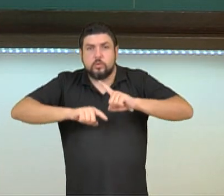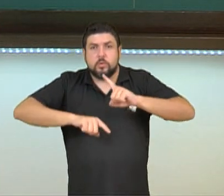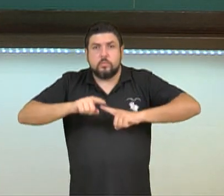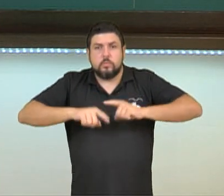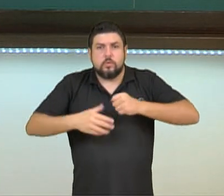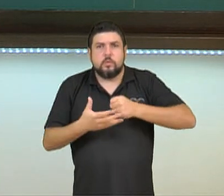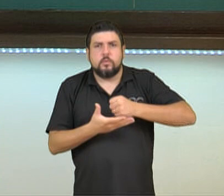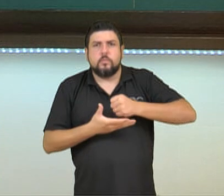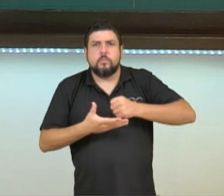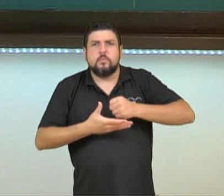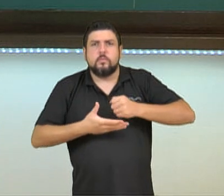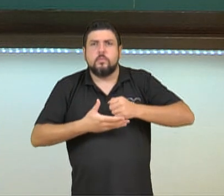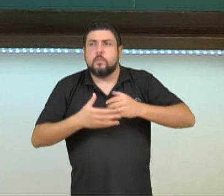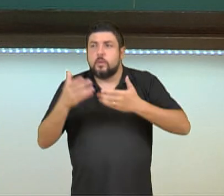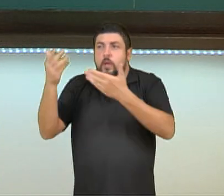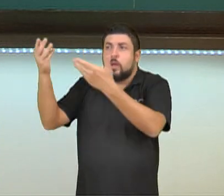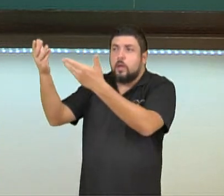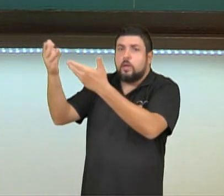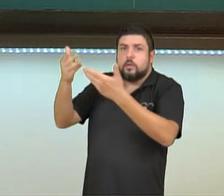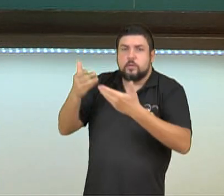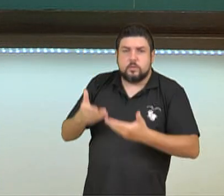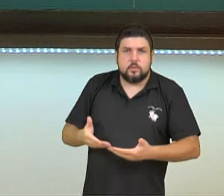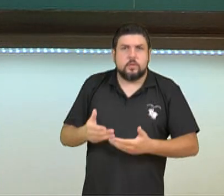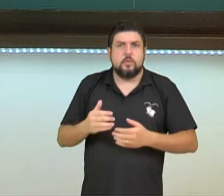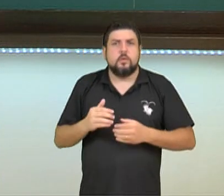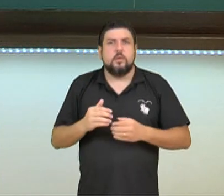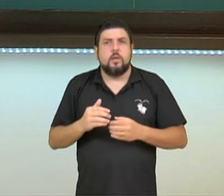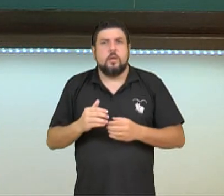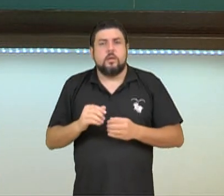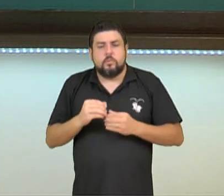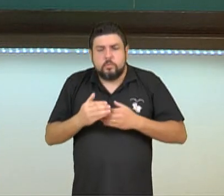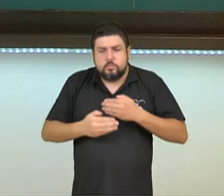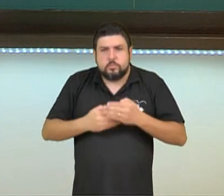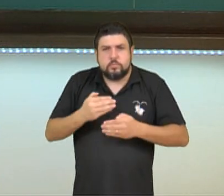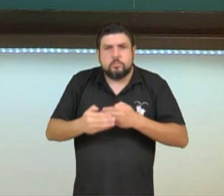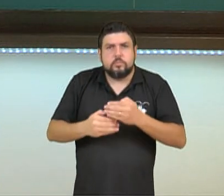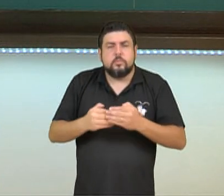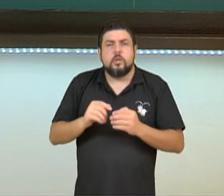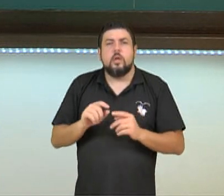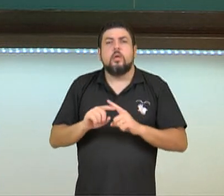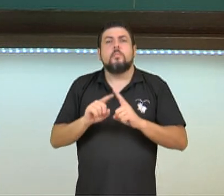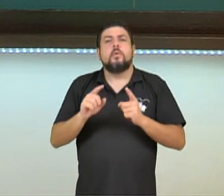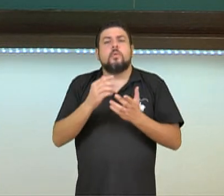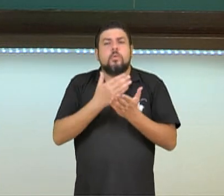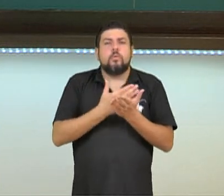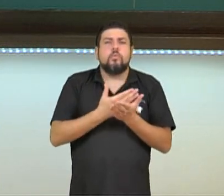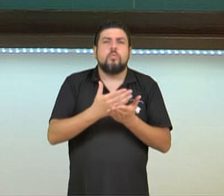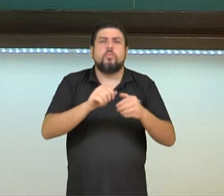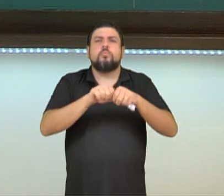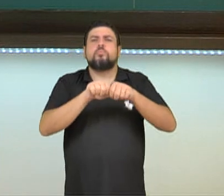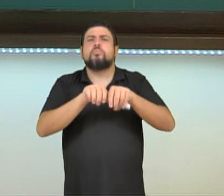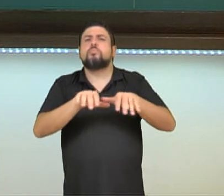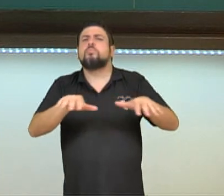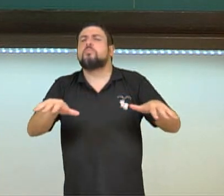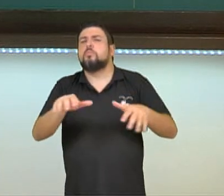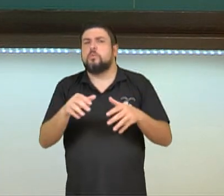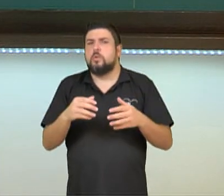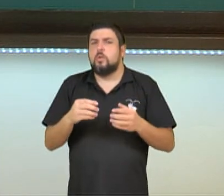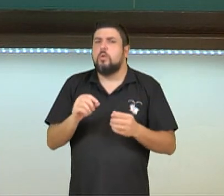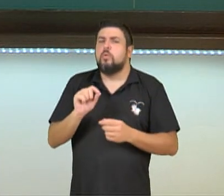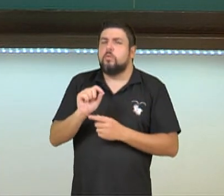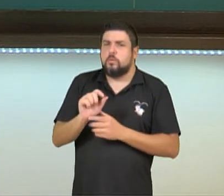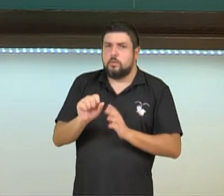em território nacional. Que época isso literalmente deu o grande estopim? Aí nós vamos para o